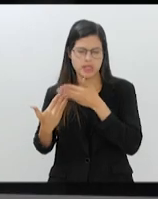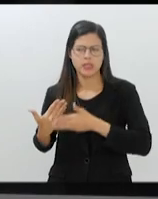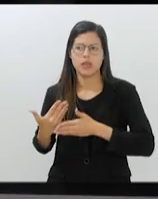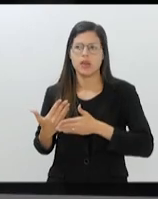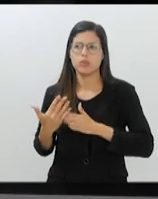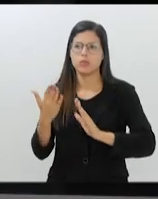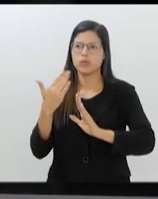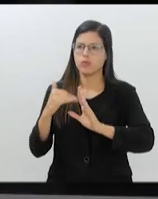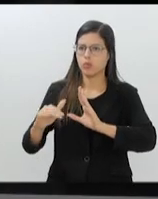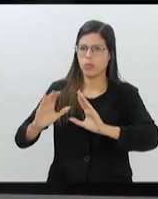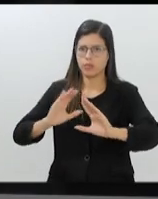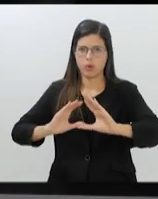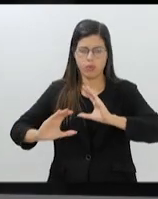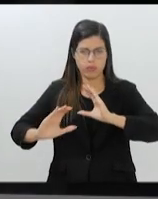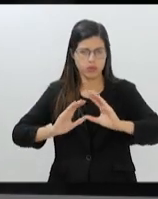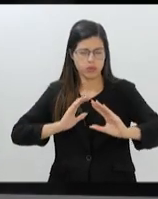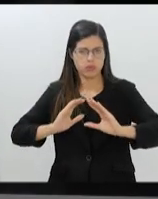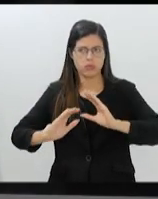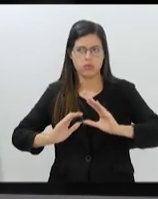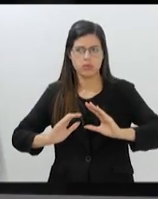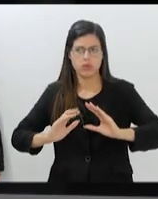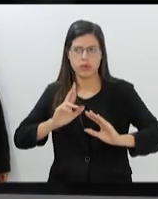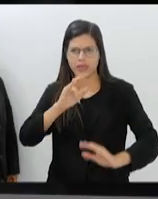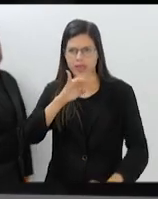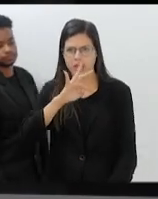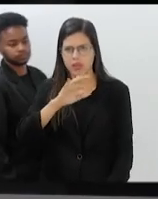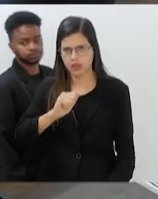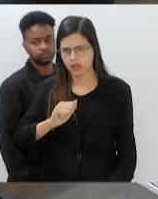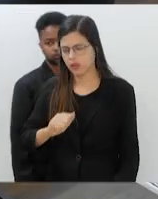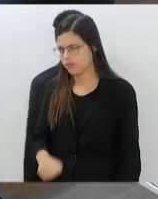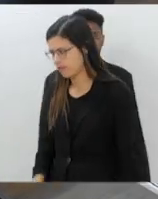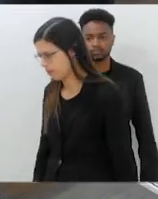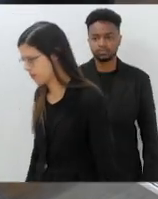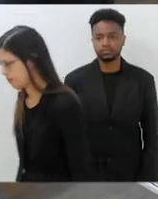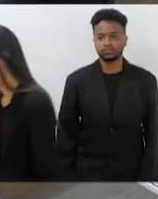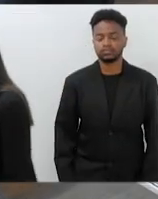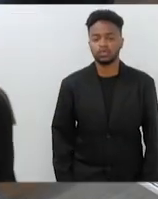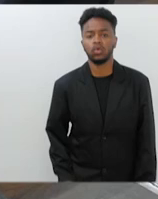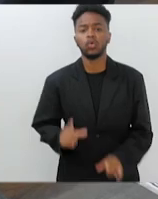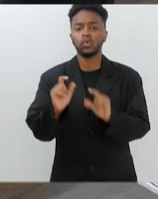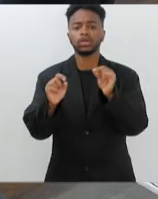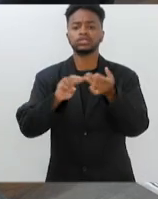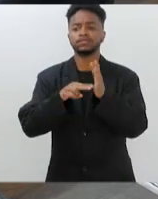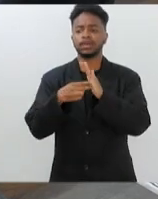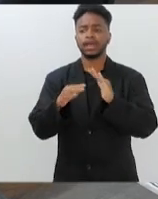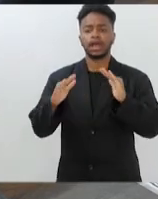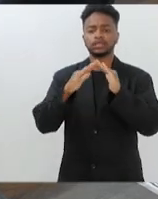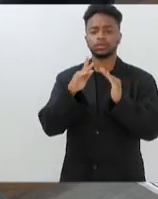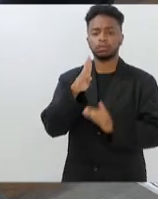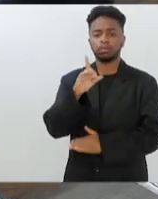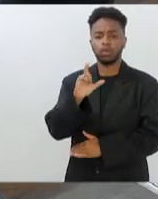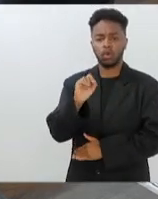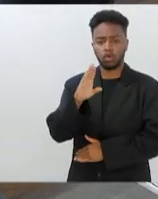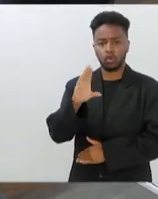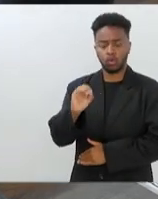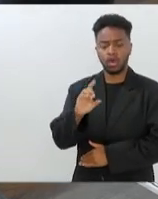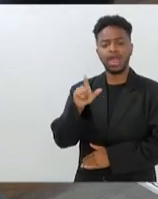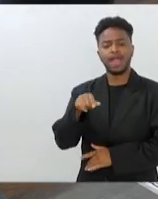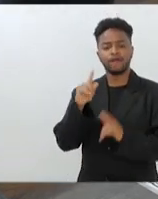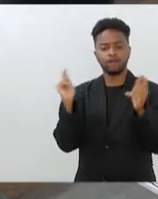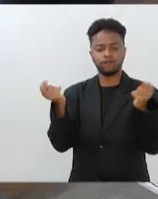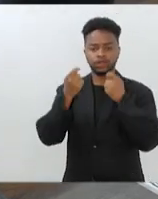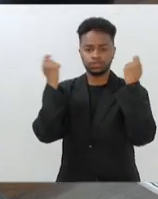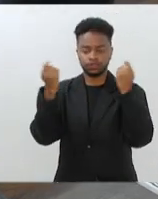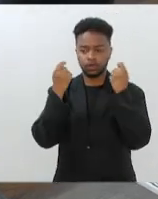pra comunicação Rita o que o nome dela Rita Fernandes que que é o casabloco sen casabloco é um festival de blocos e que